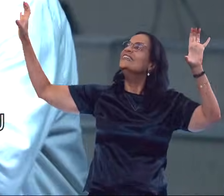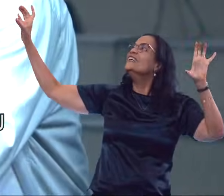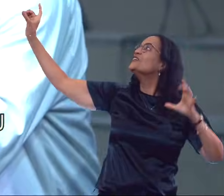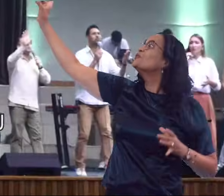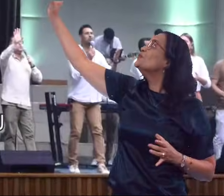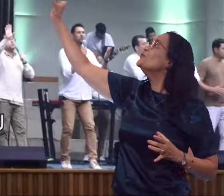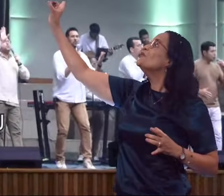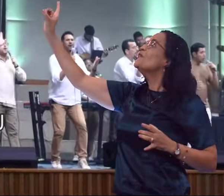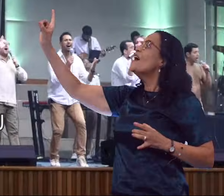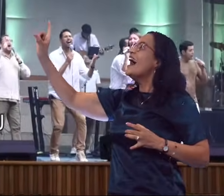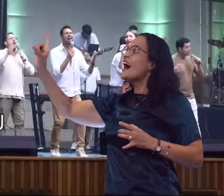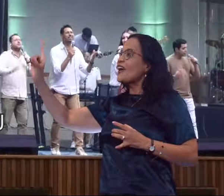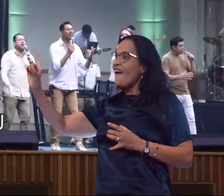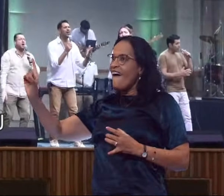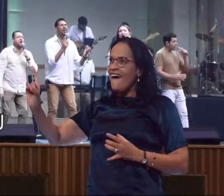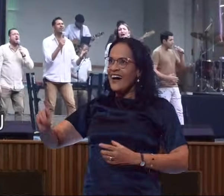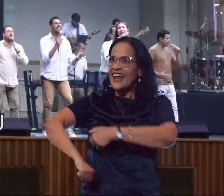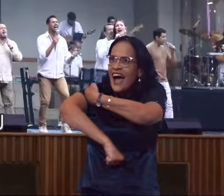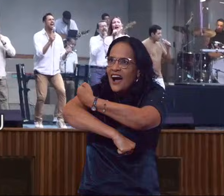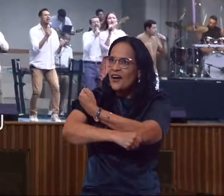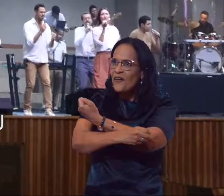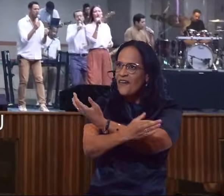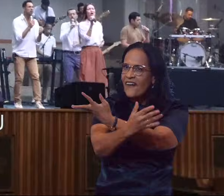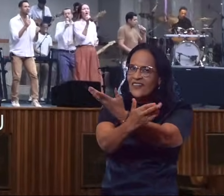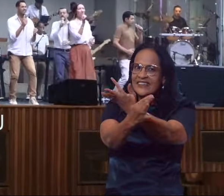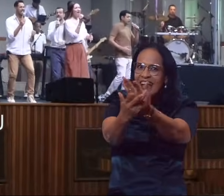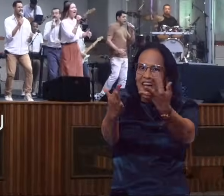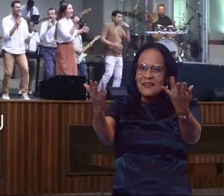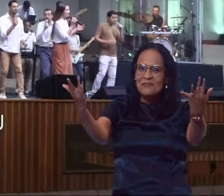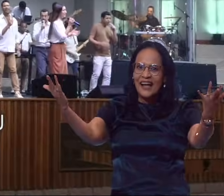céu, tua glória